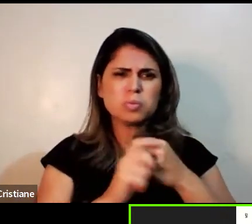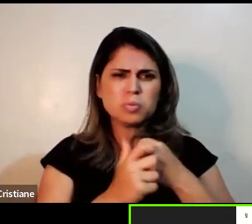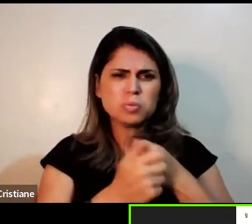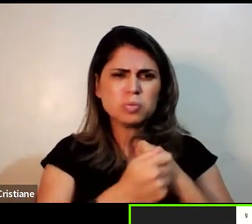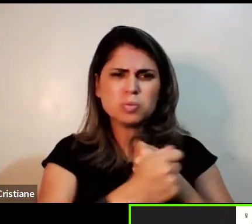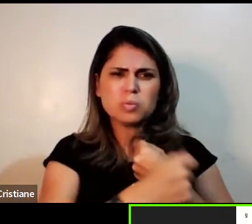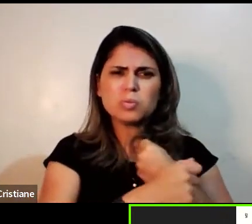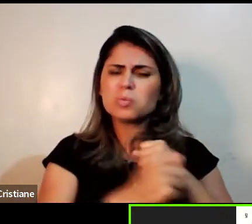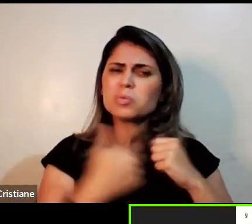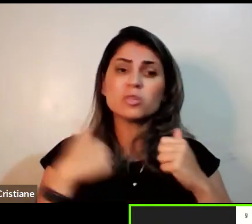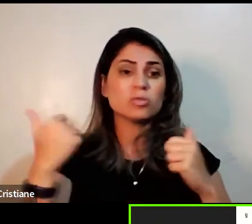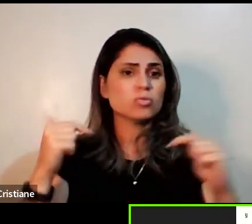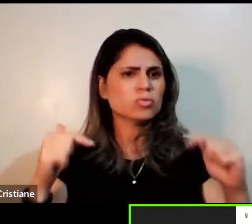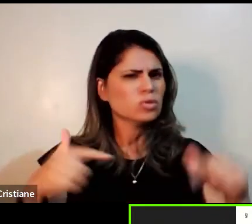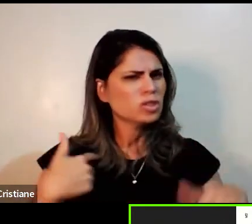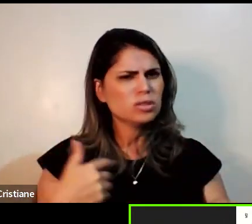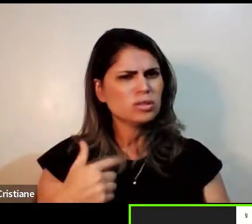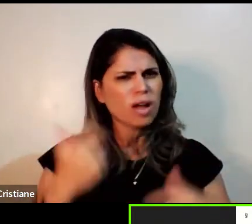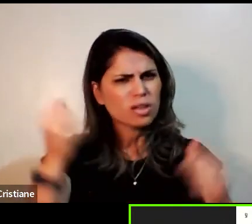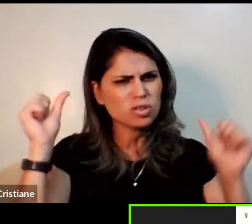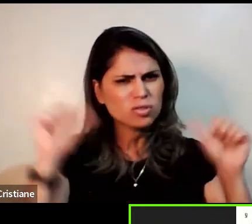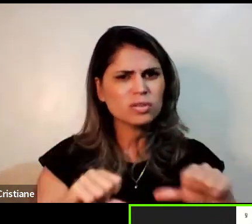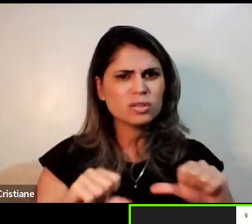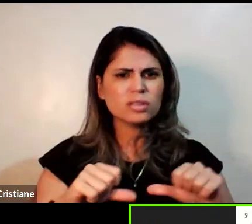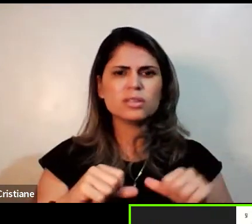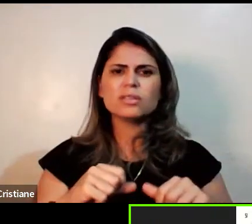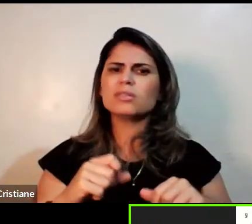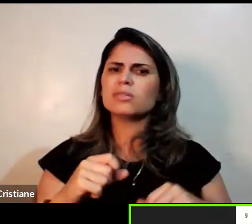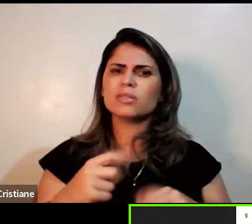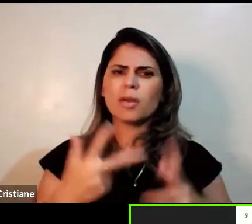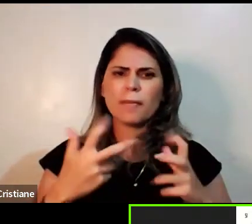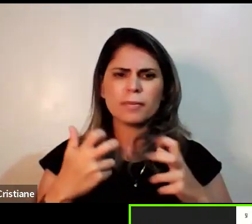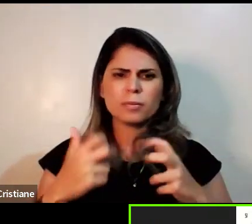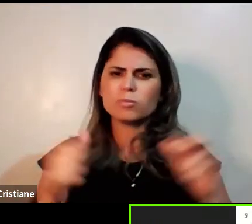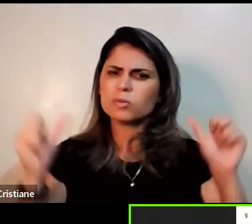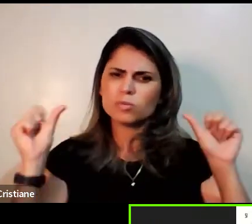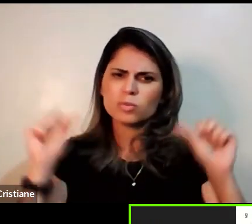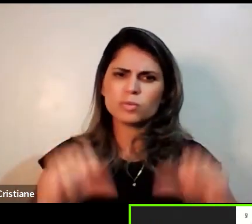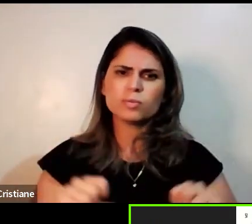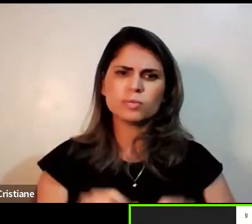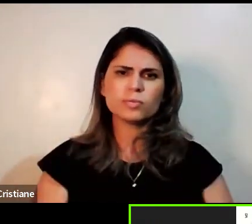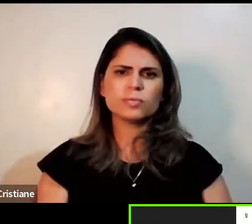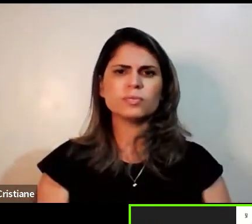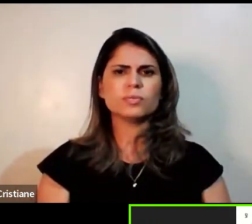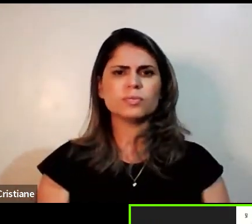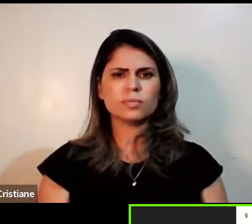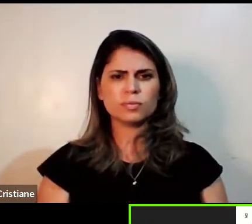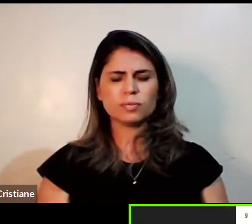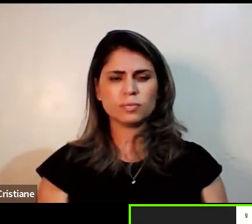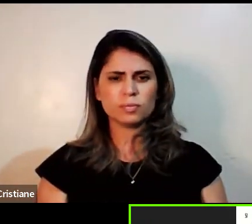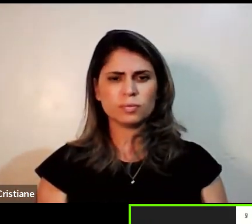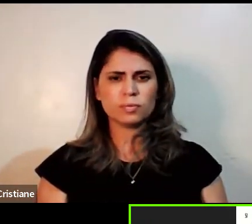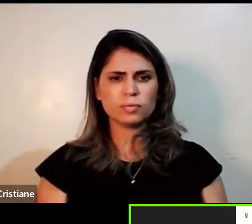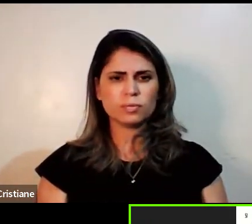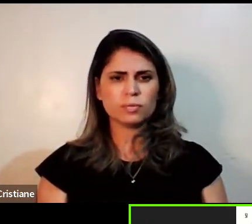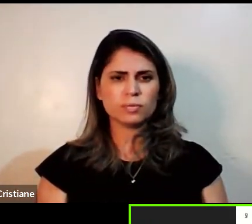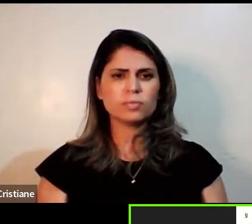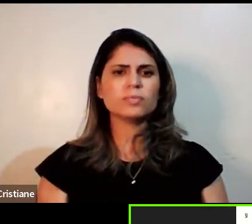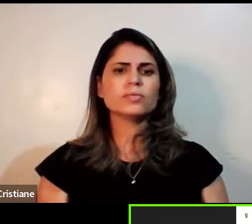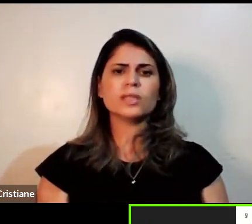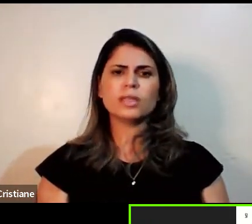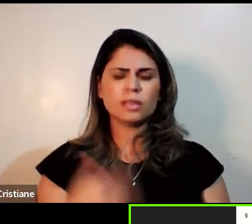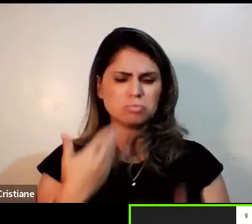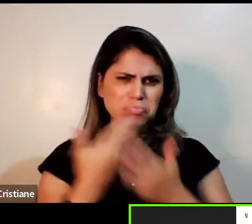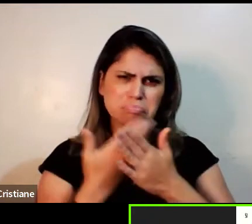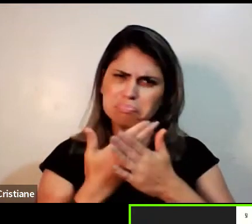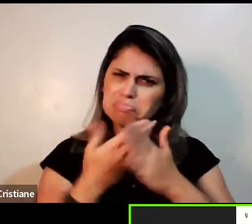apoiando numa pedra, numa tábua, com as duas mãos para cortar, eu já não estava conseguindo mais. E sem um diagnóstico